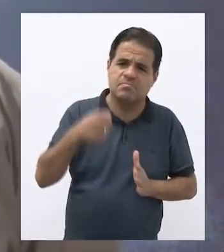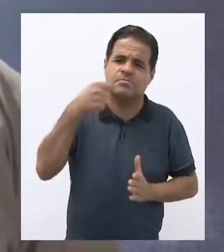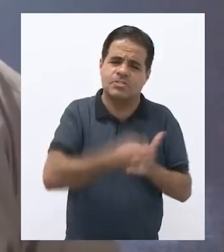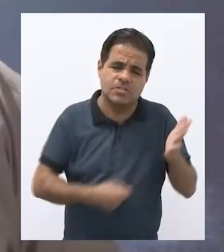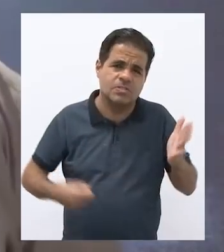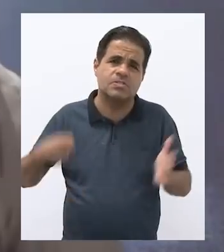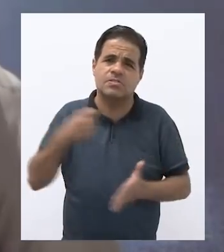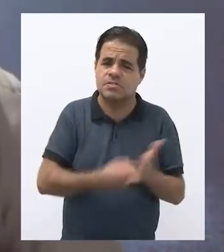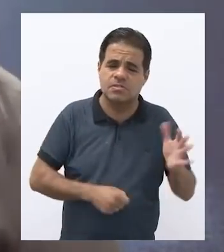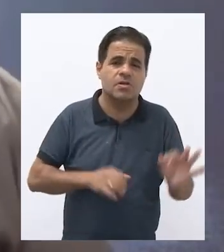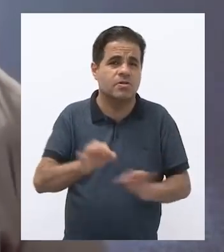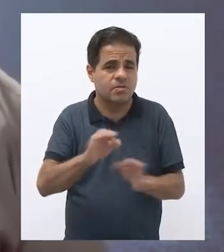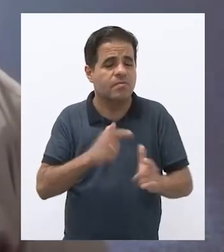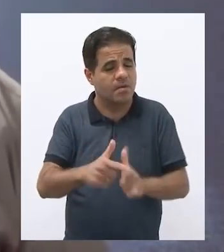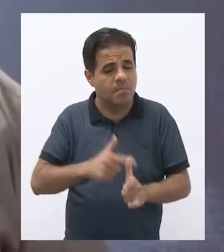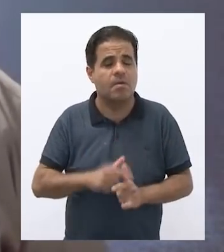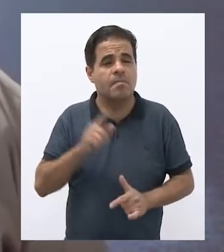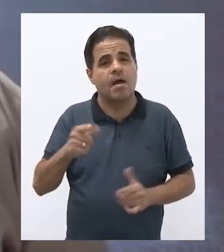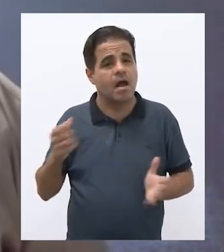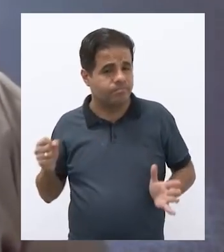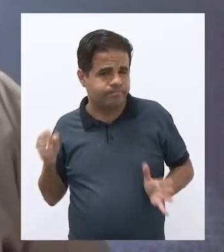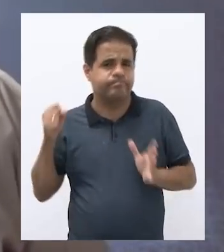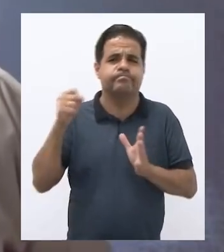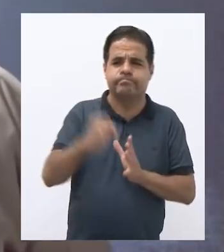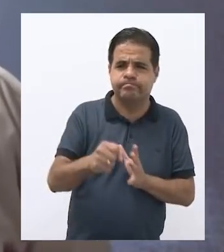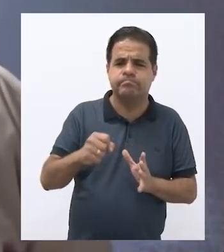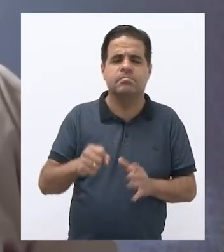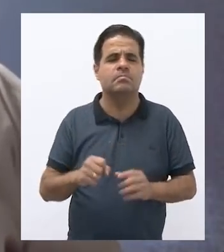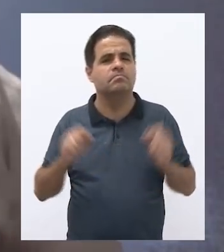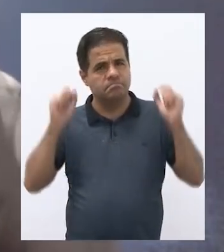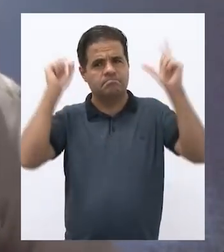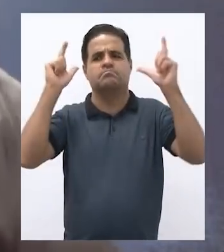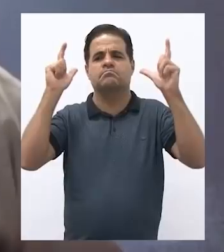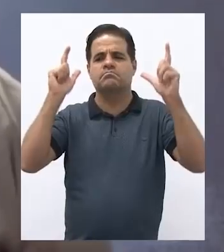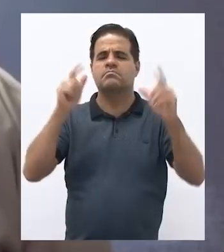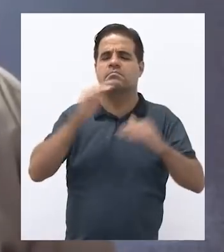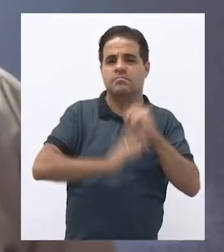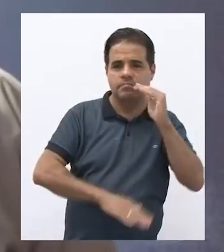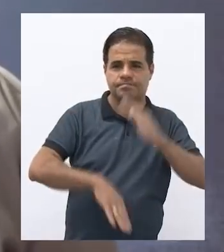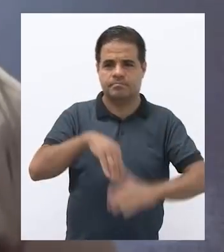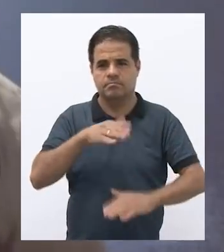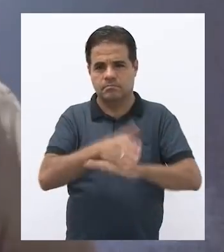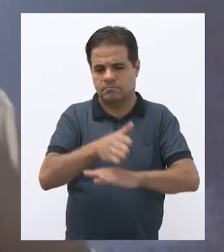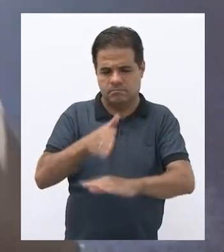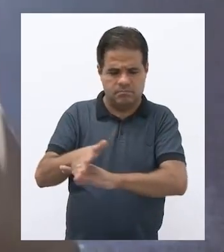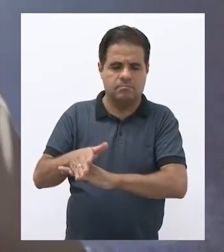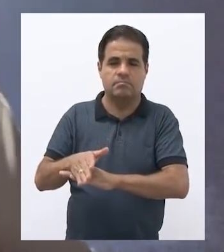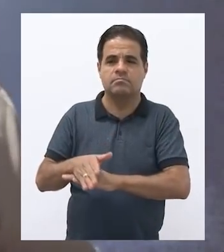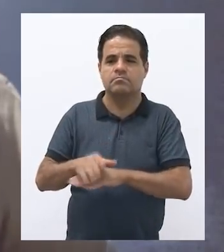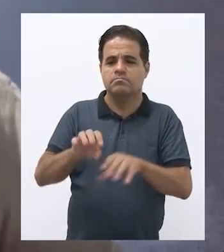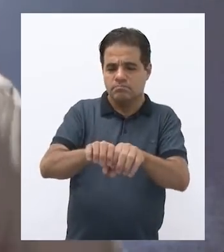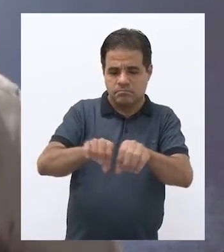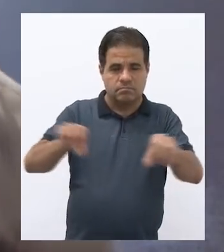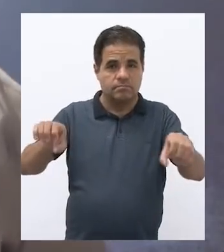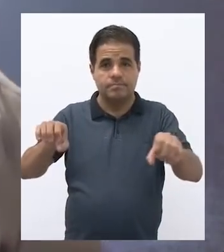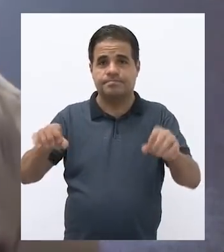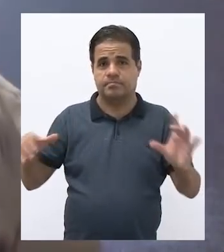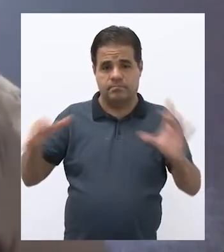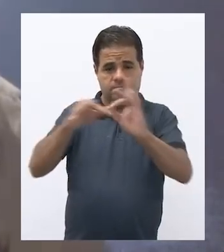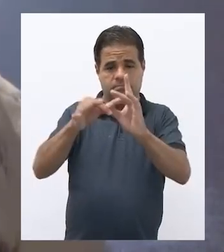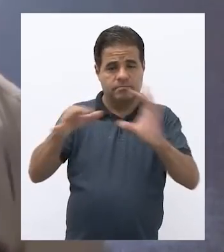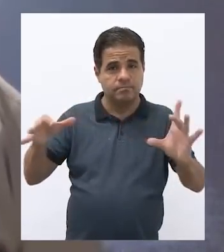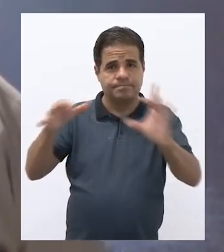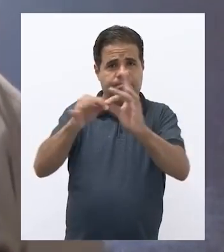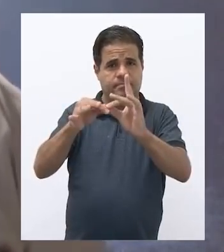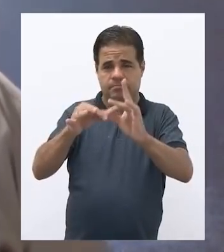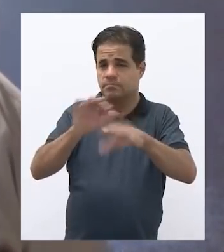solucionar um problema, que basicamente é colocar muitas antenas por aí, passar muitos cabos de fibra ótica a colar, conectar tudo isso